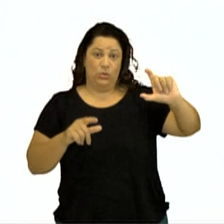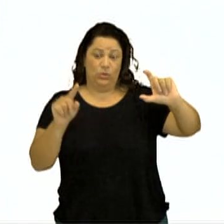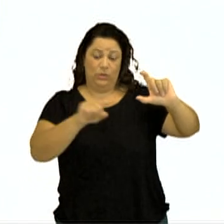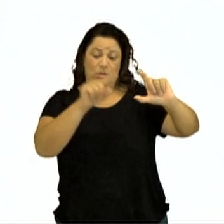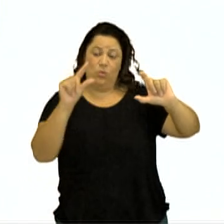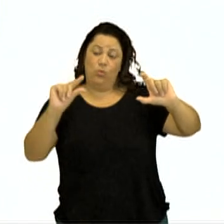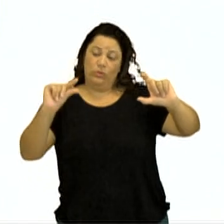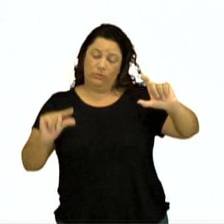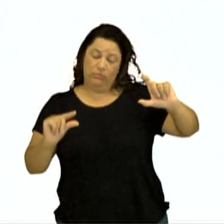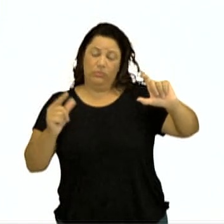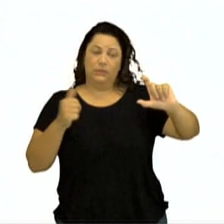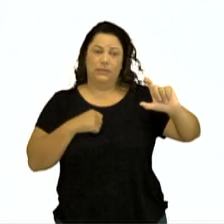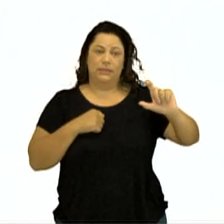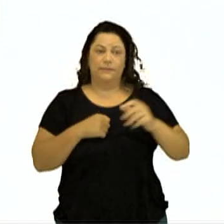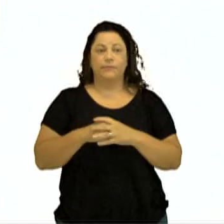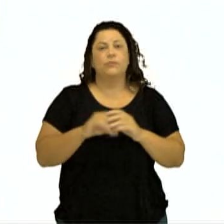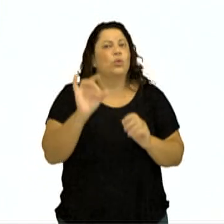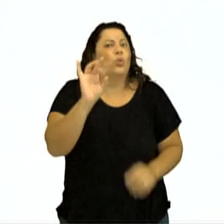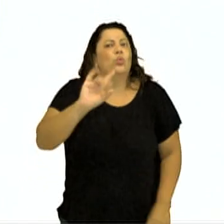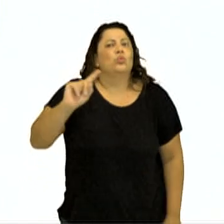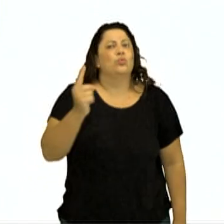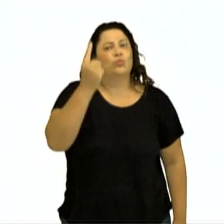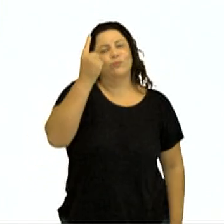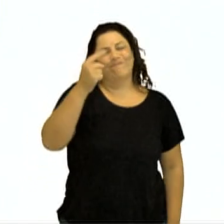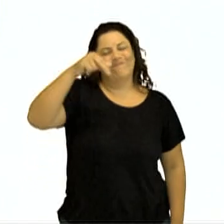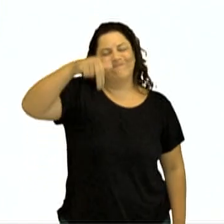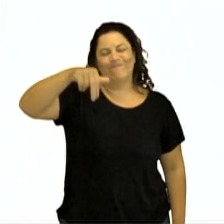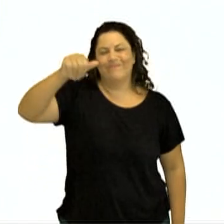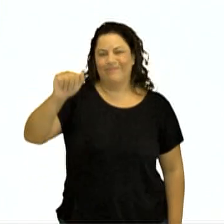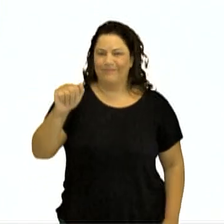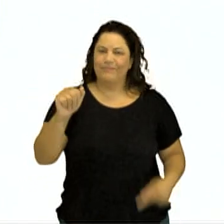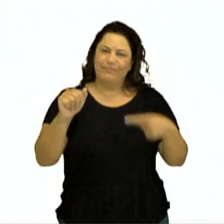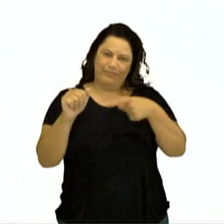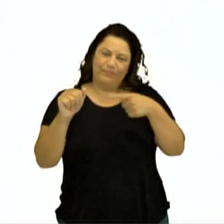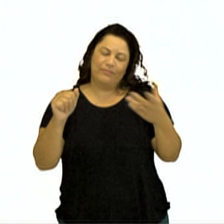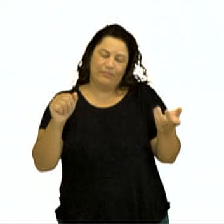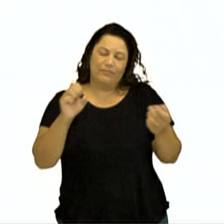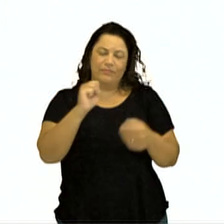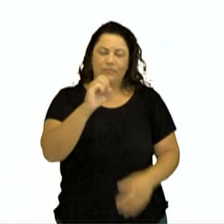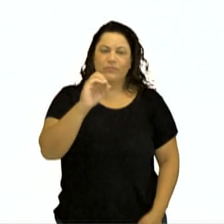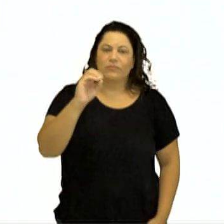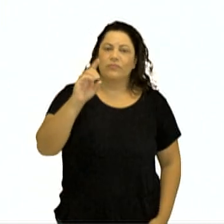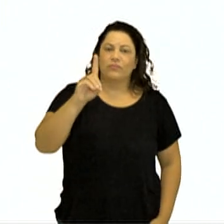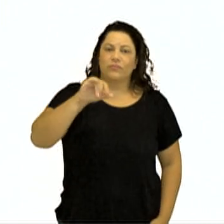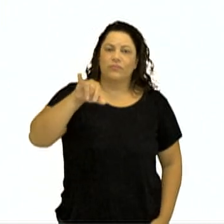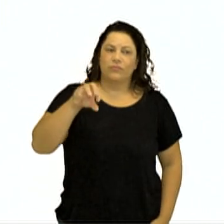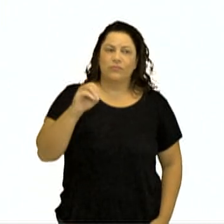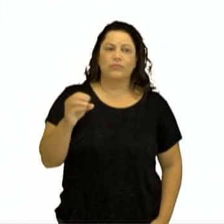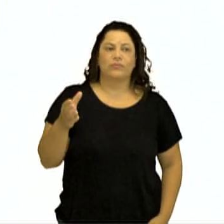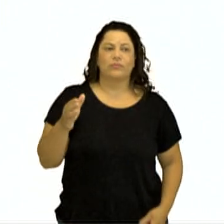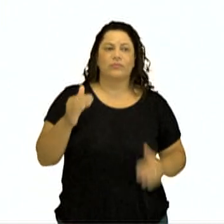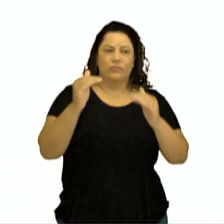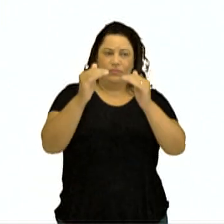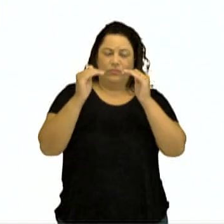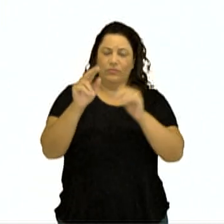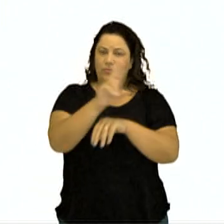símbolo Na só tem um elemento que é representado por Na, é o sódio. O nome dele vem aqui embaixo, sódio.